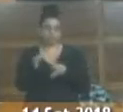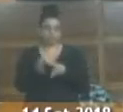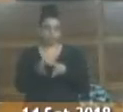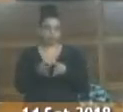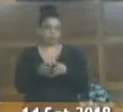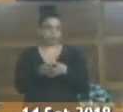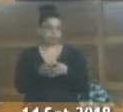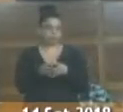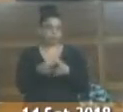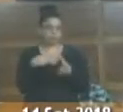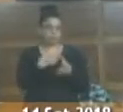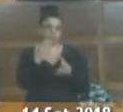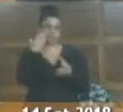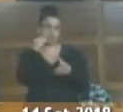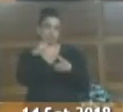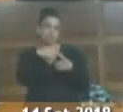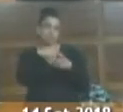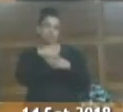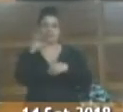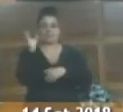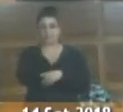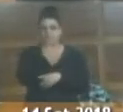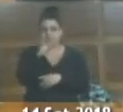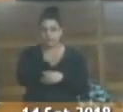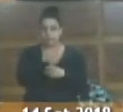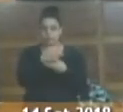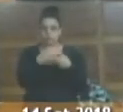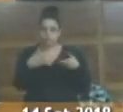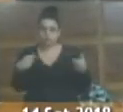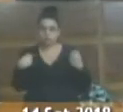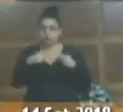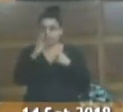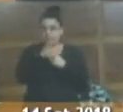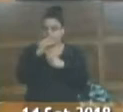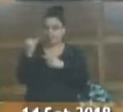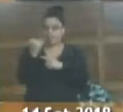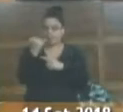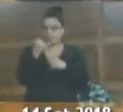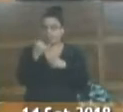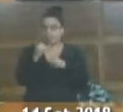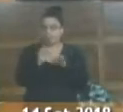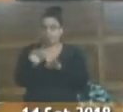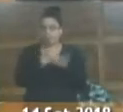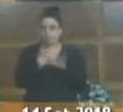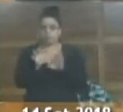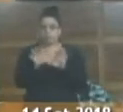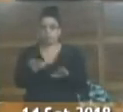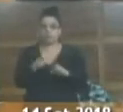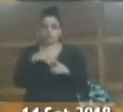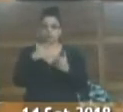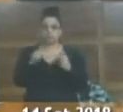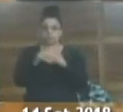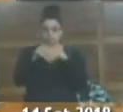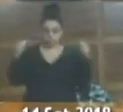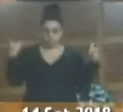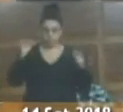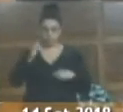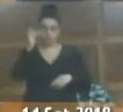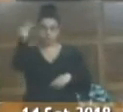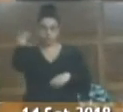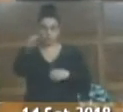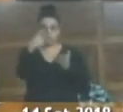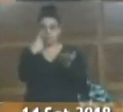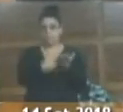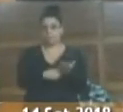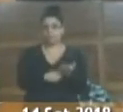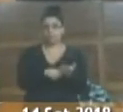É claro que a gente tem questões emergenciais e pontuais a tratar, mas, se a gente não tem uma visão abrangente, um plano de futuro,